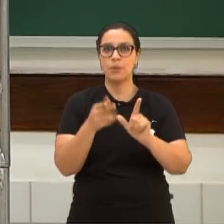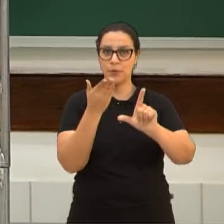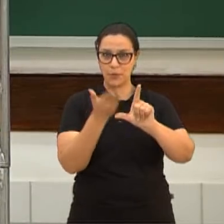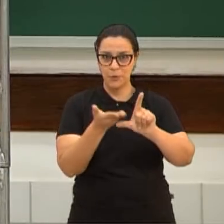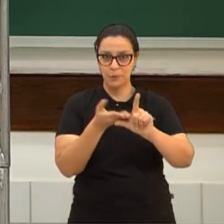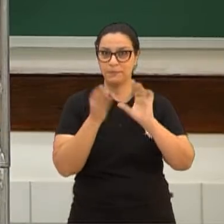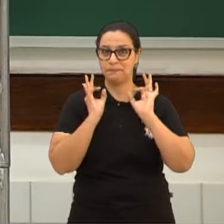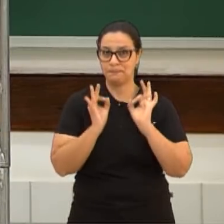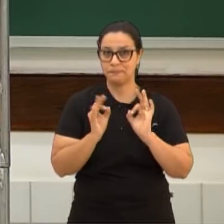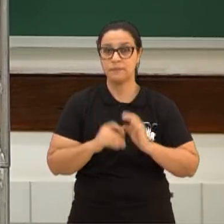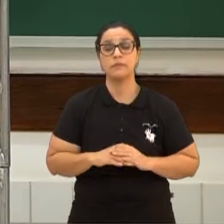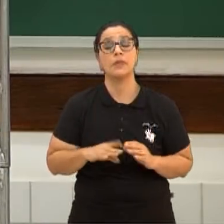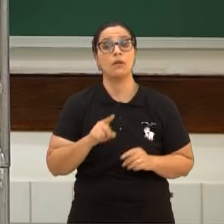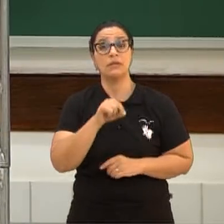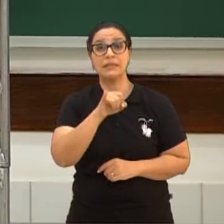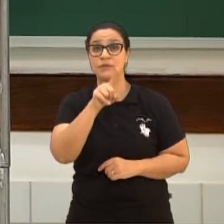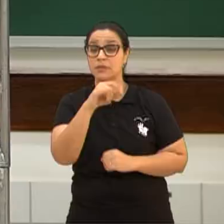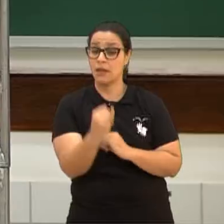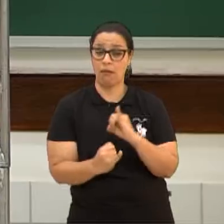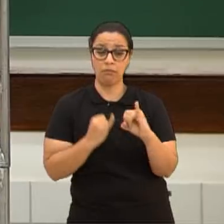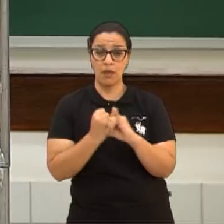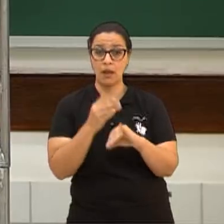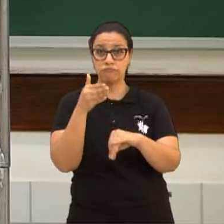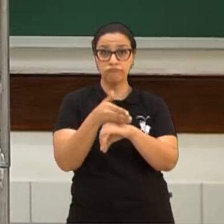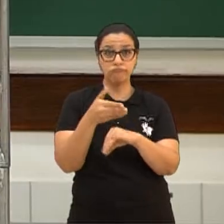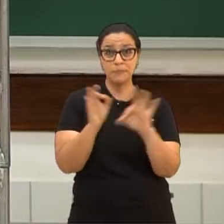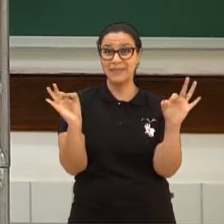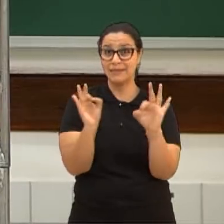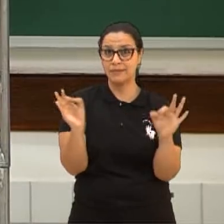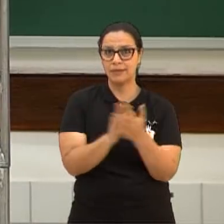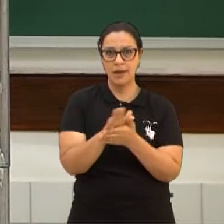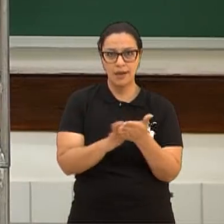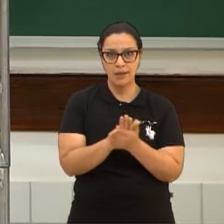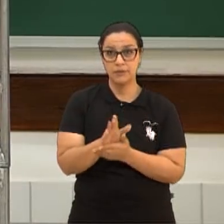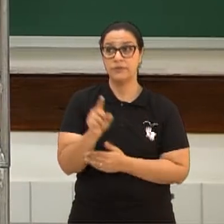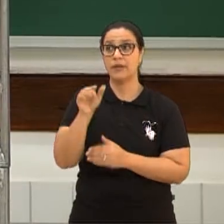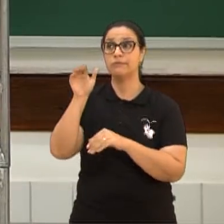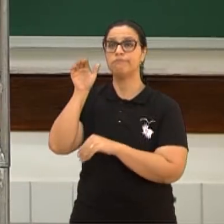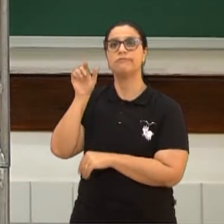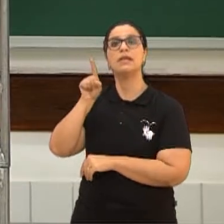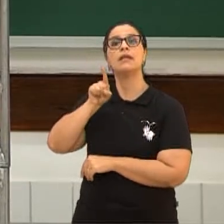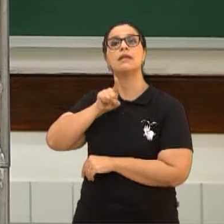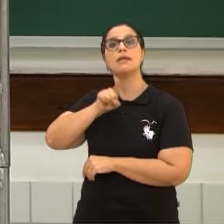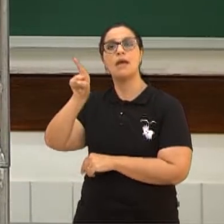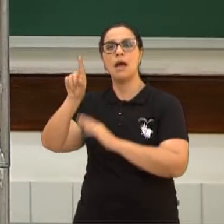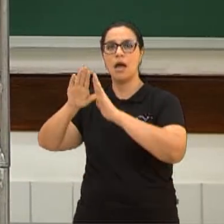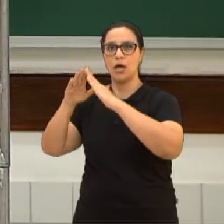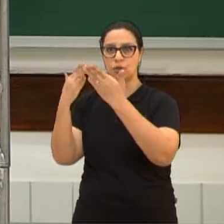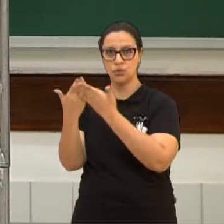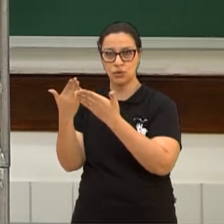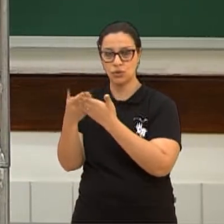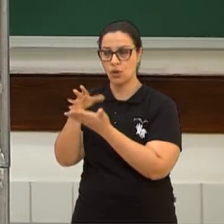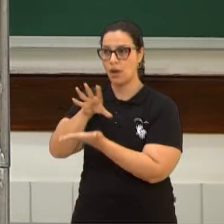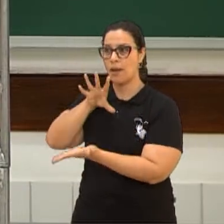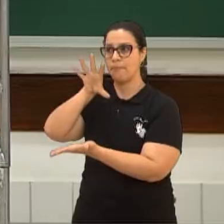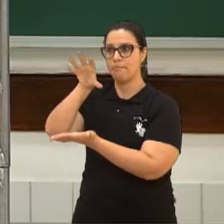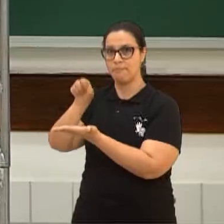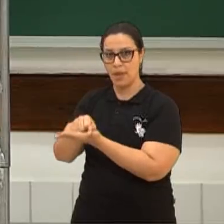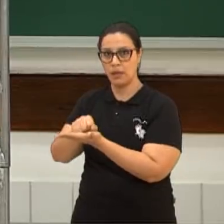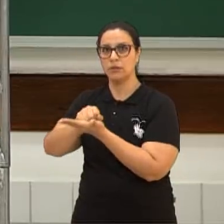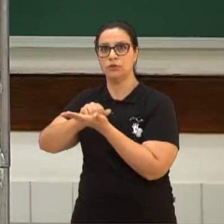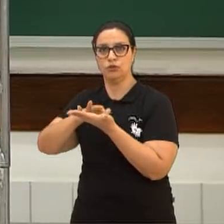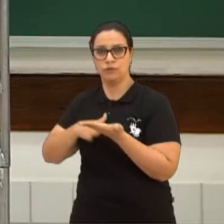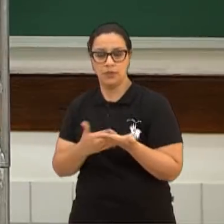Google Classroom. Se você não tem acesso à internet, você vai retirar as suas atividades lá na escola